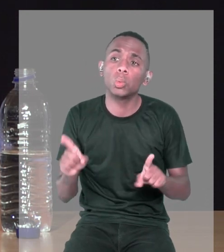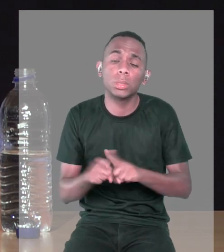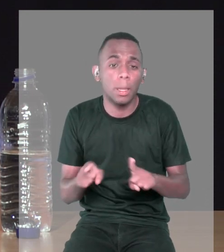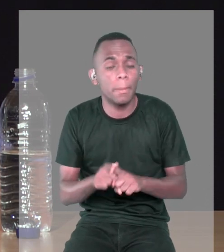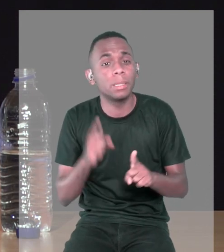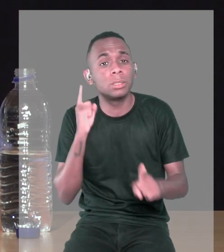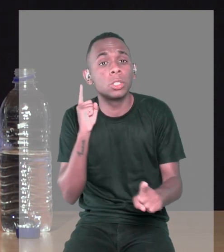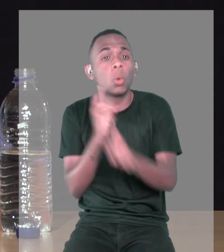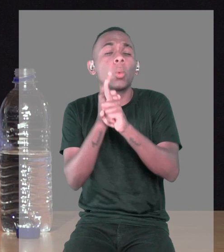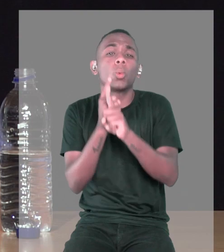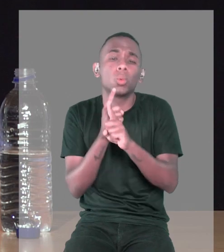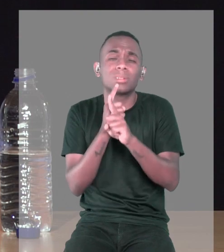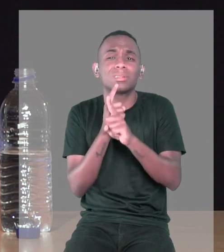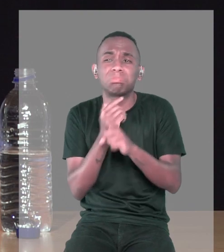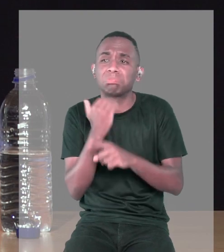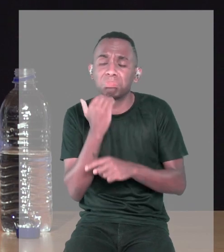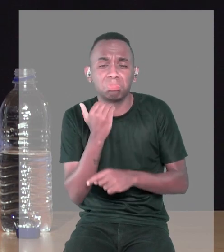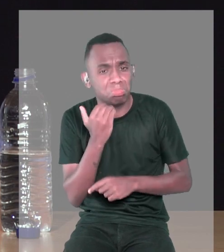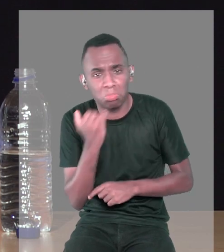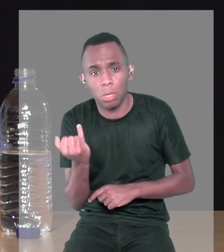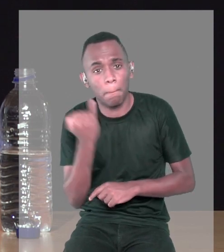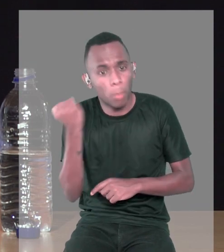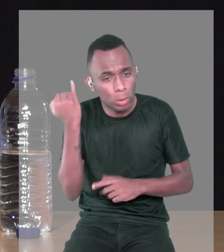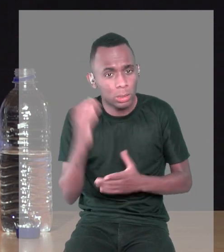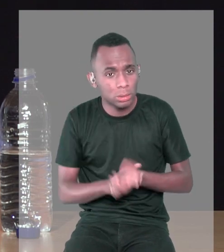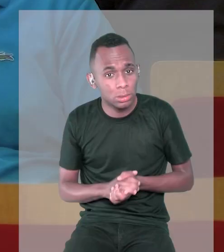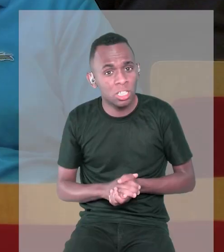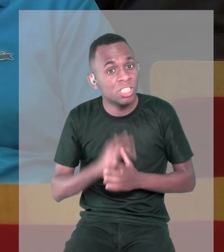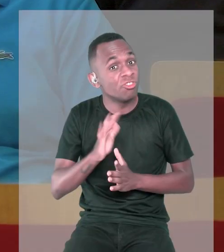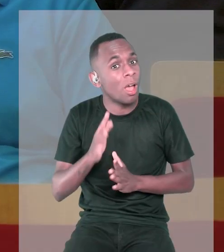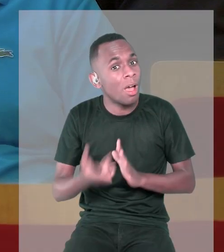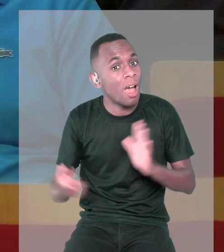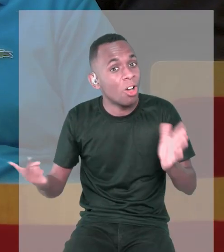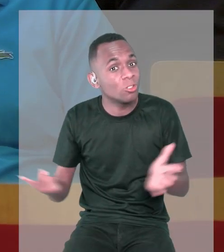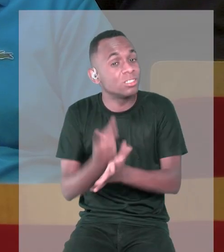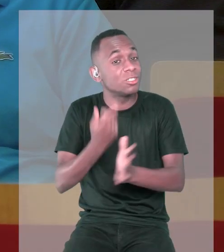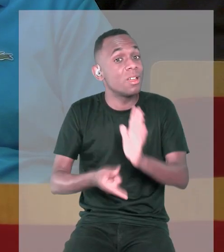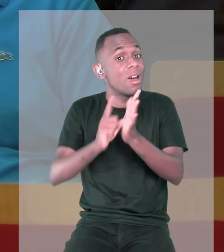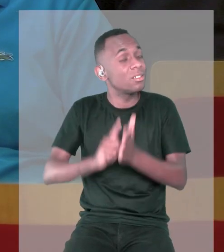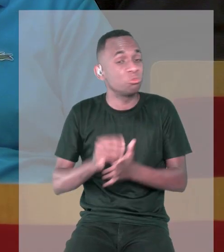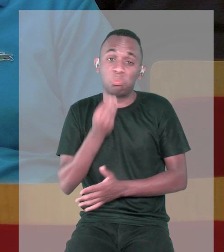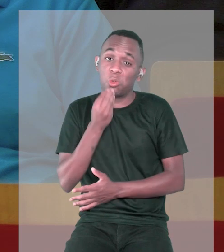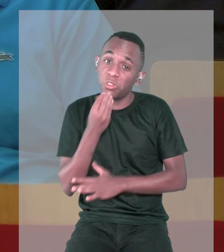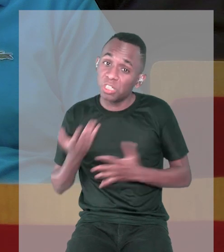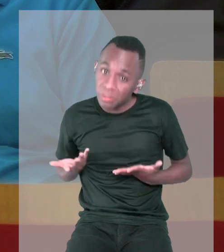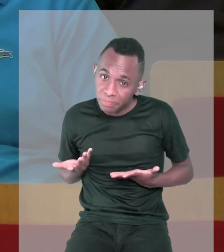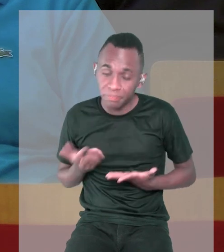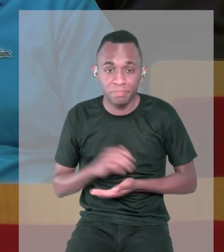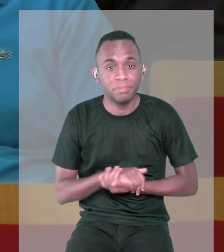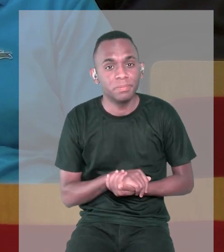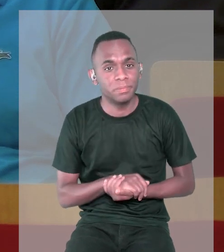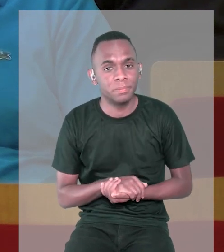Ou será que esse encontro era tão irrevogável que poderia já ter acontecido